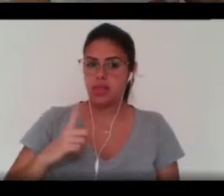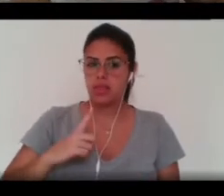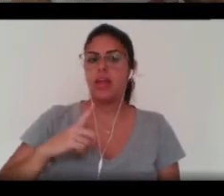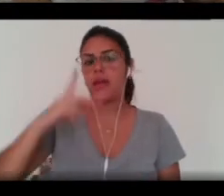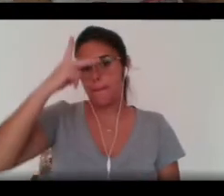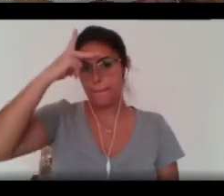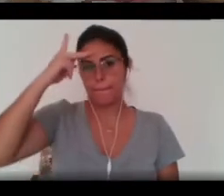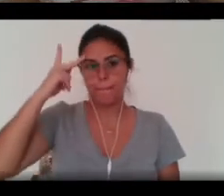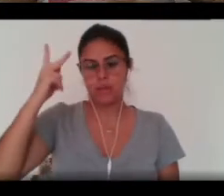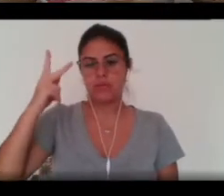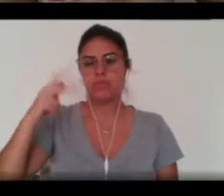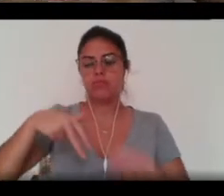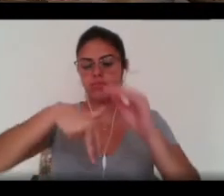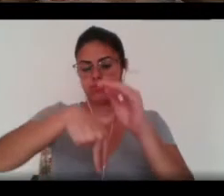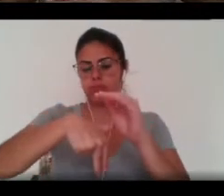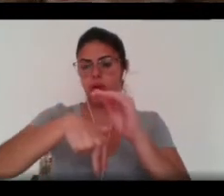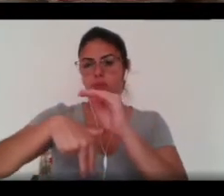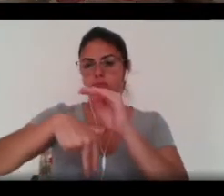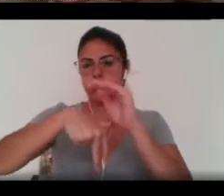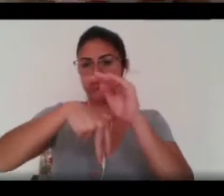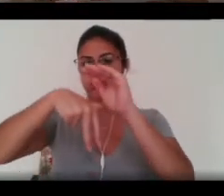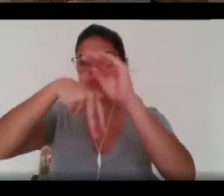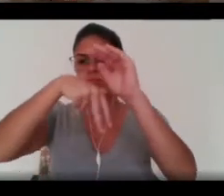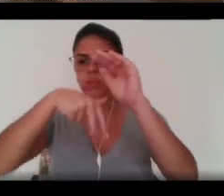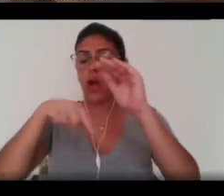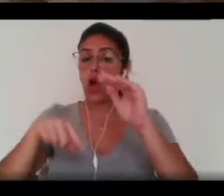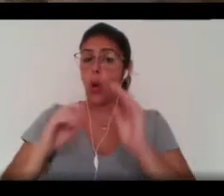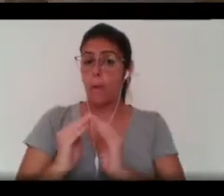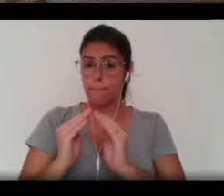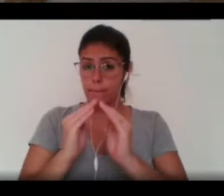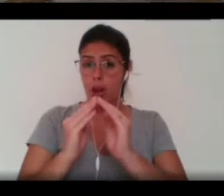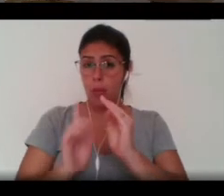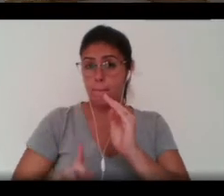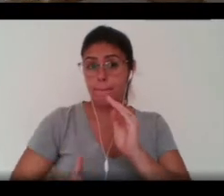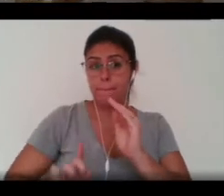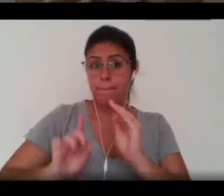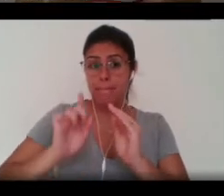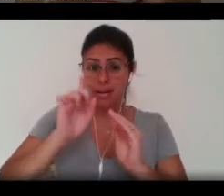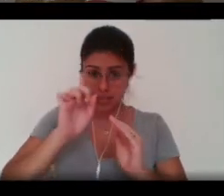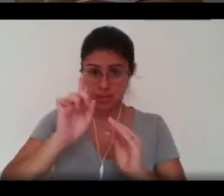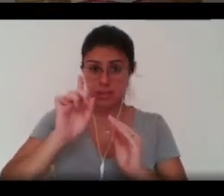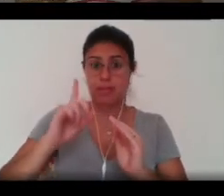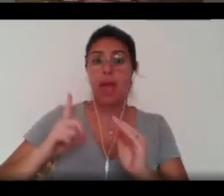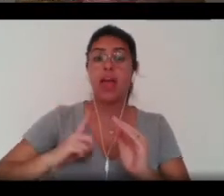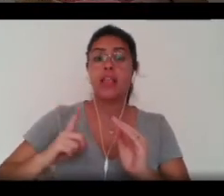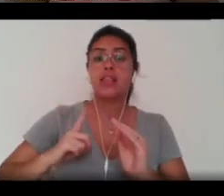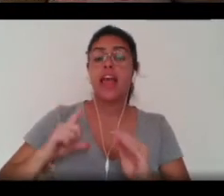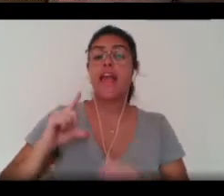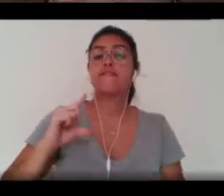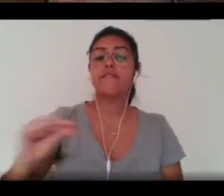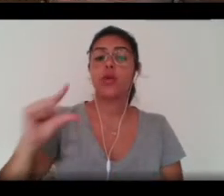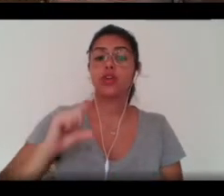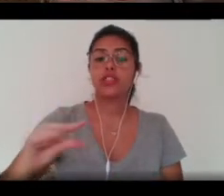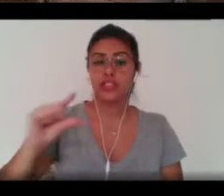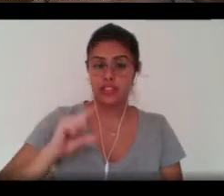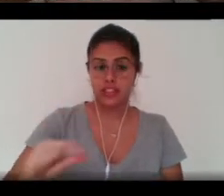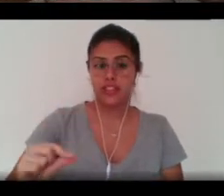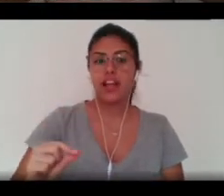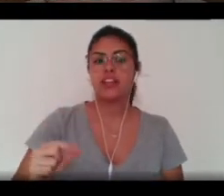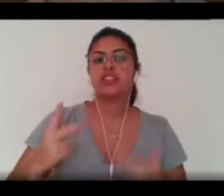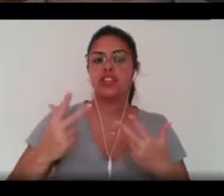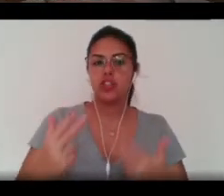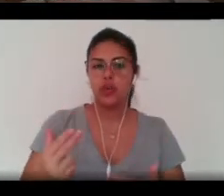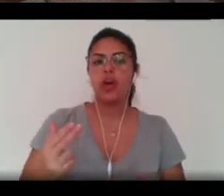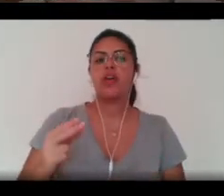Então, o que acontece é o seguinte. Eu tenho um balonista de ar quente, ele se desloca verticalmente para cima com